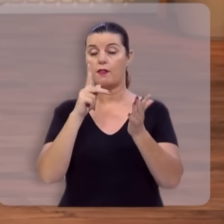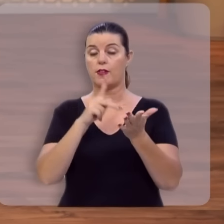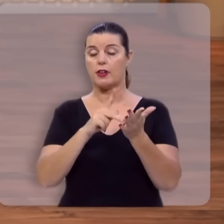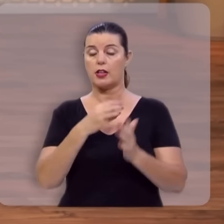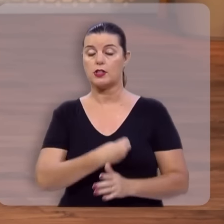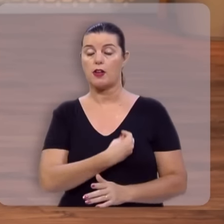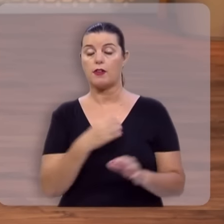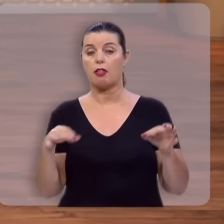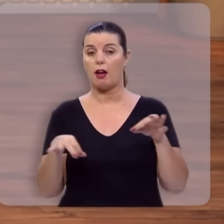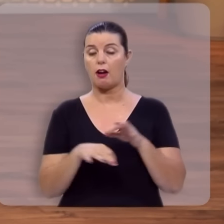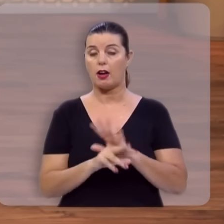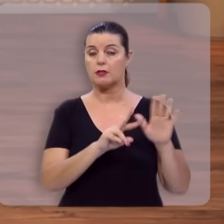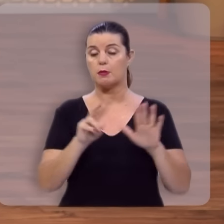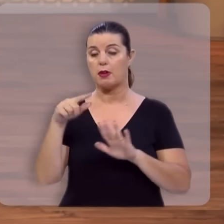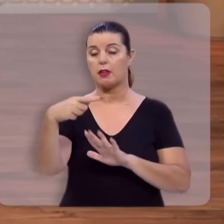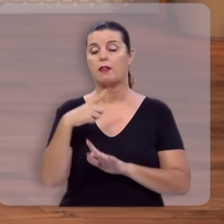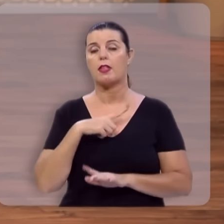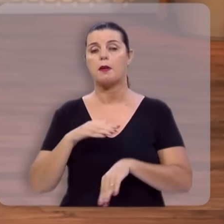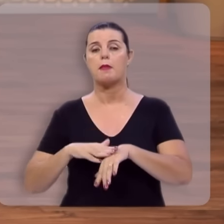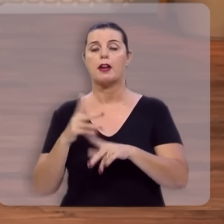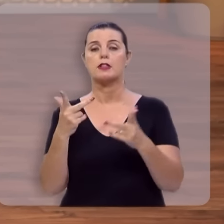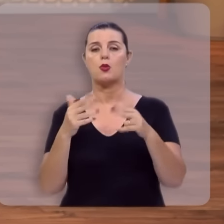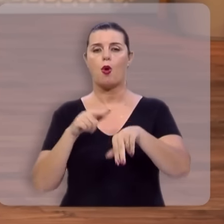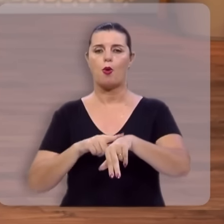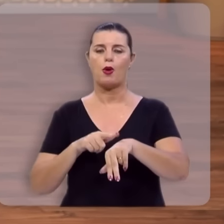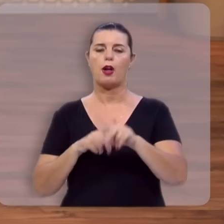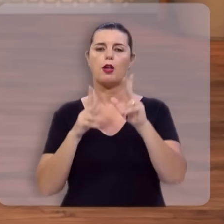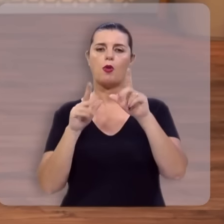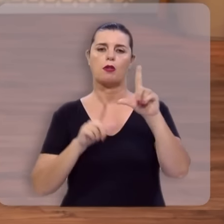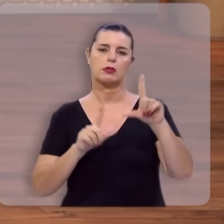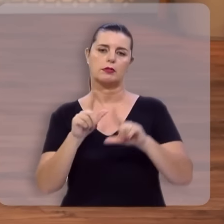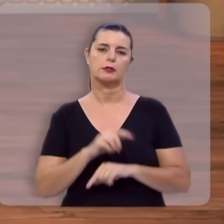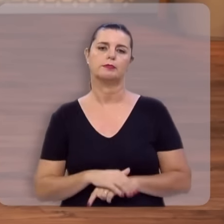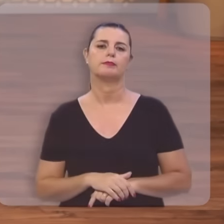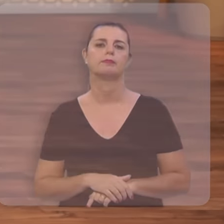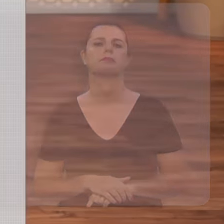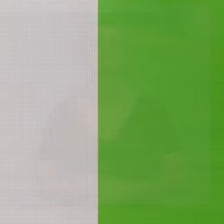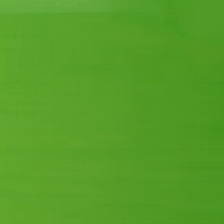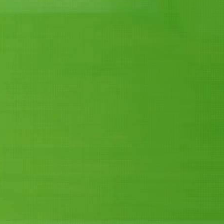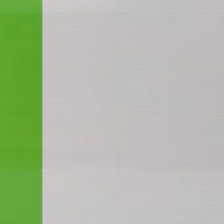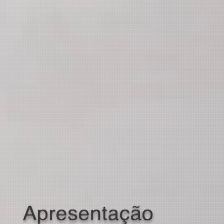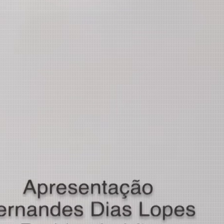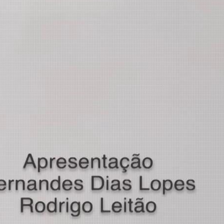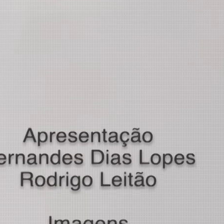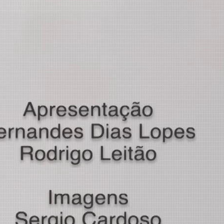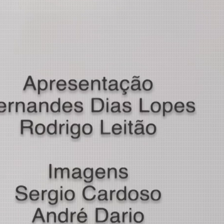ficando por aqui, mas semana que vem tem mais, nesse mesmo horário, neste mesmo canal.